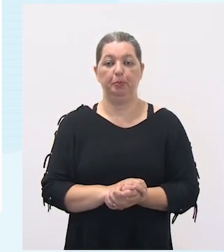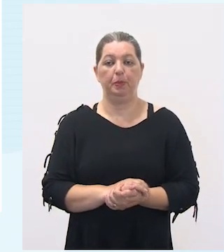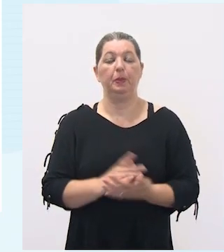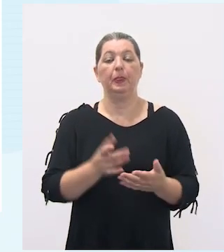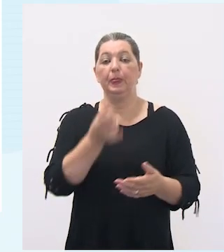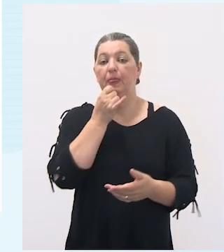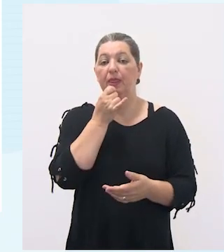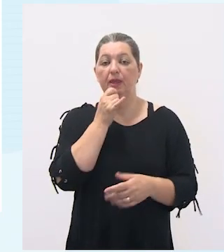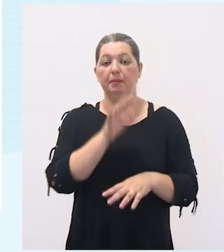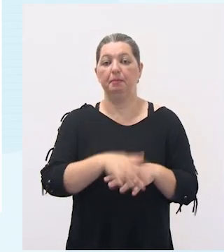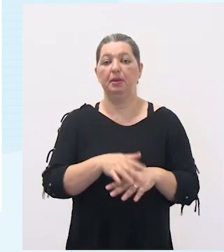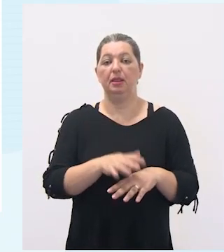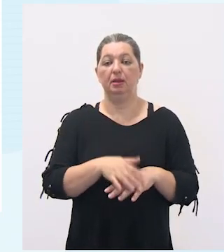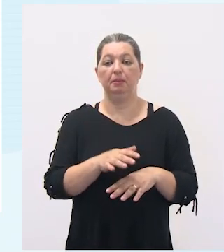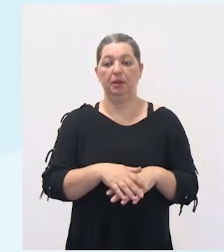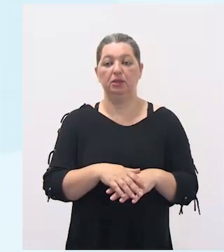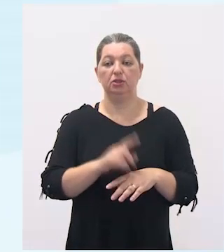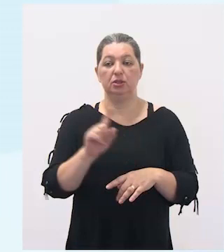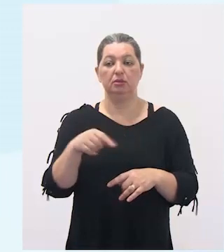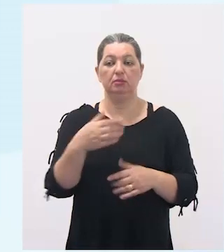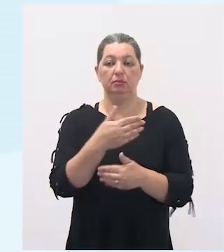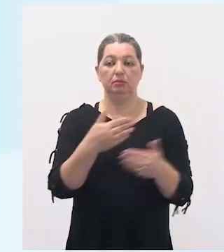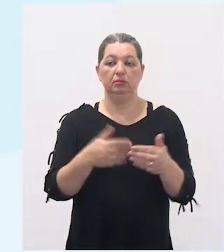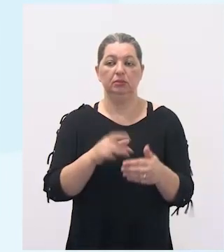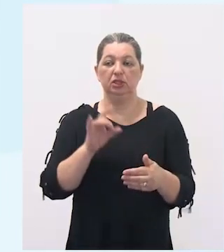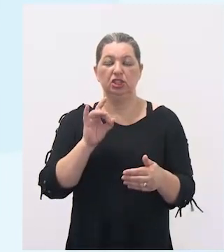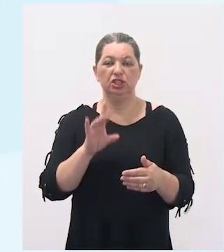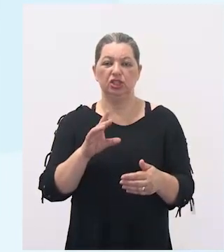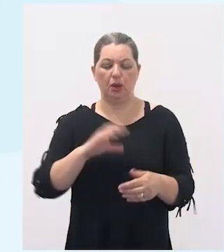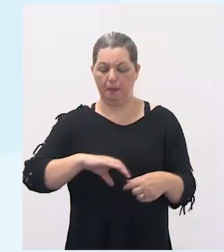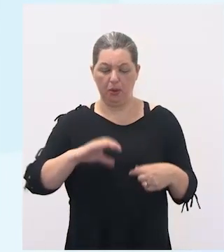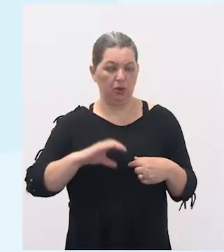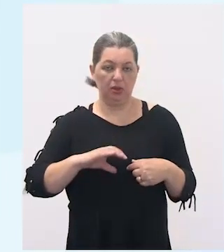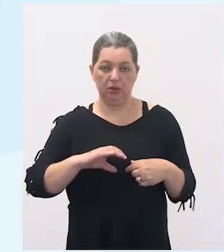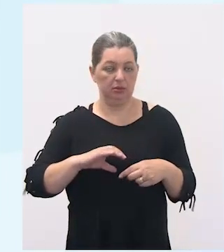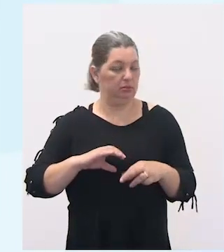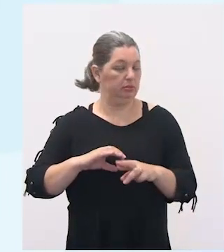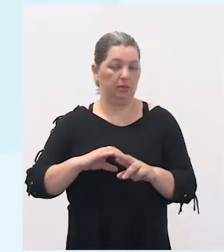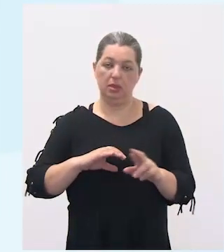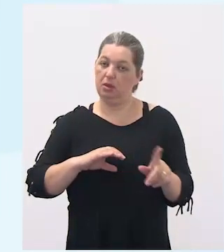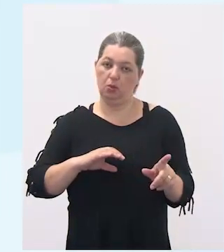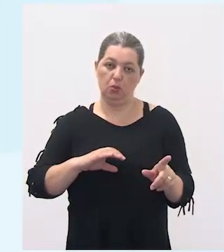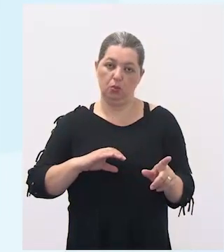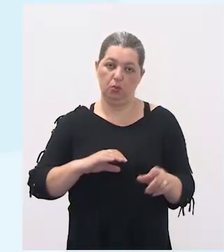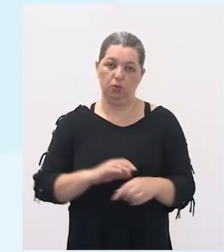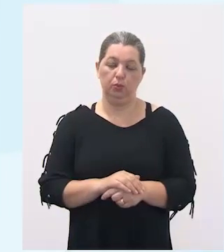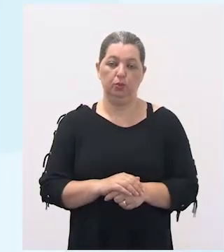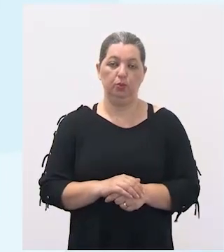Exemplos de matemática. No próximo slide. Conversa só com língua portuguesa? Não.